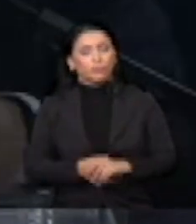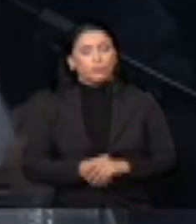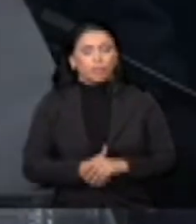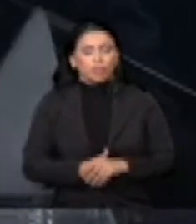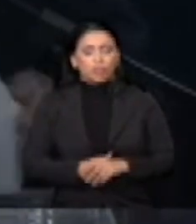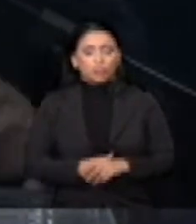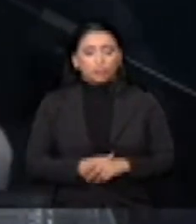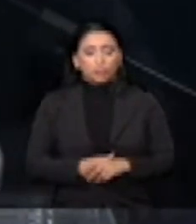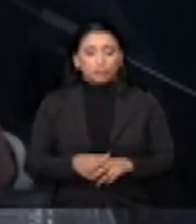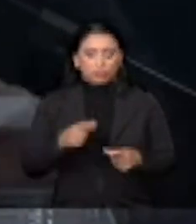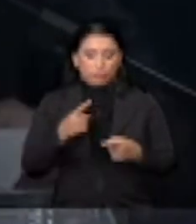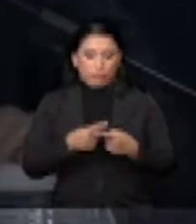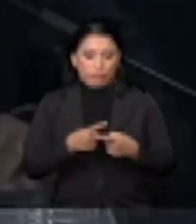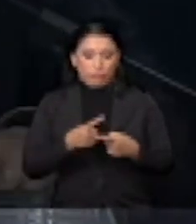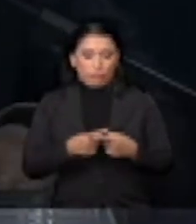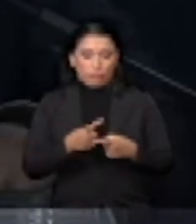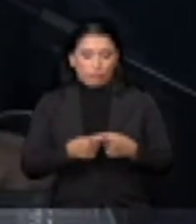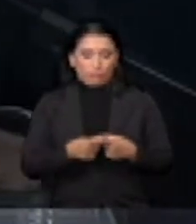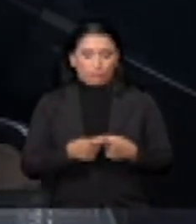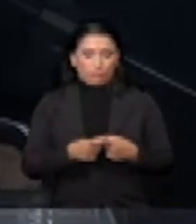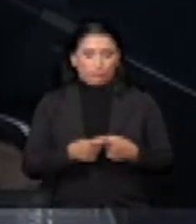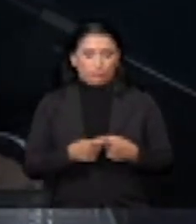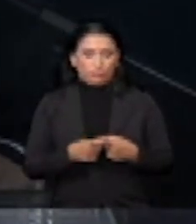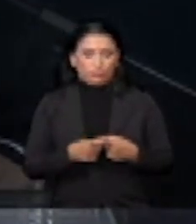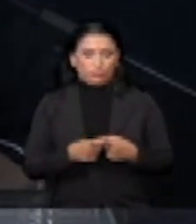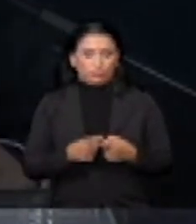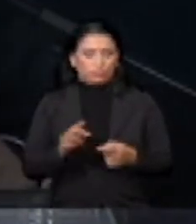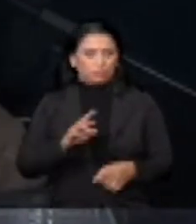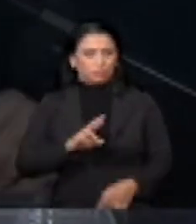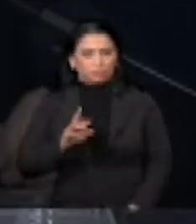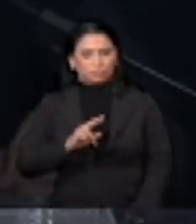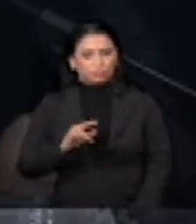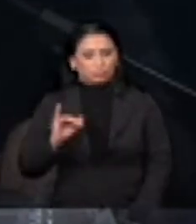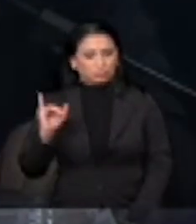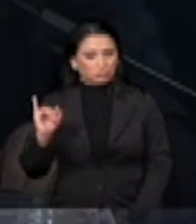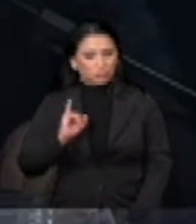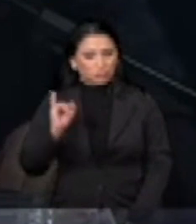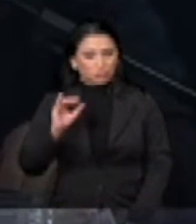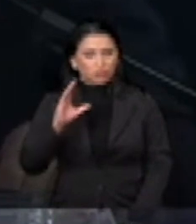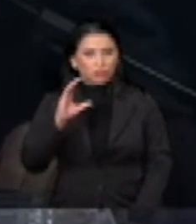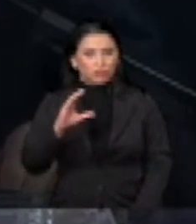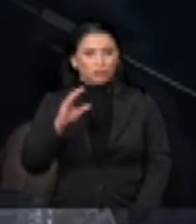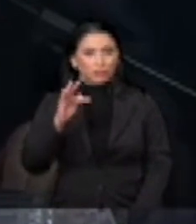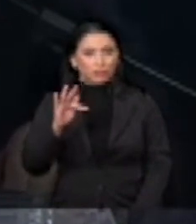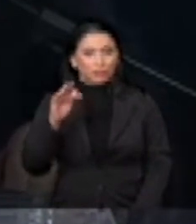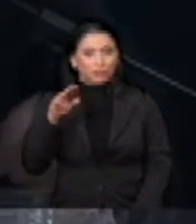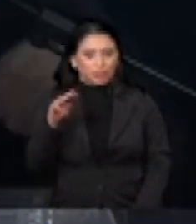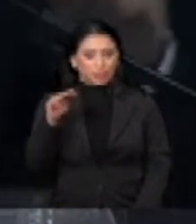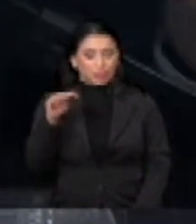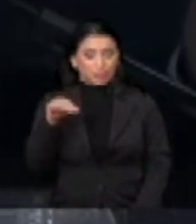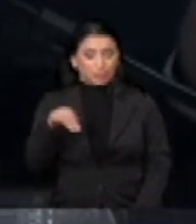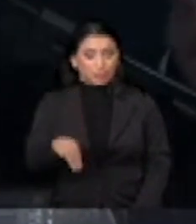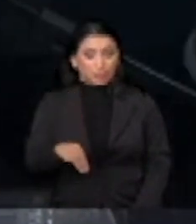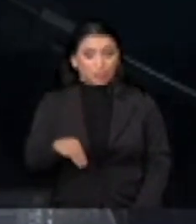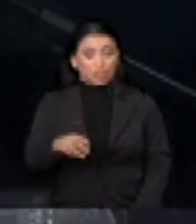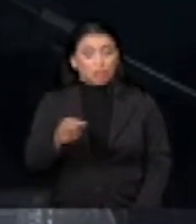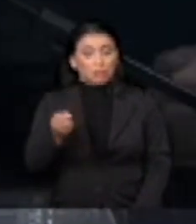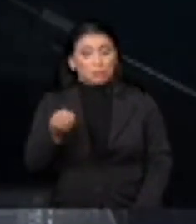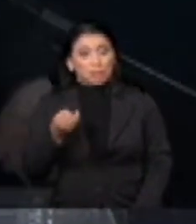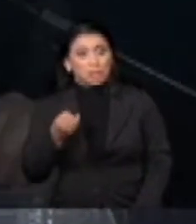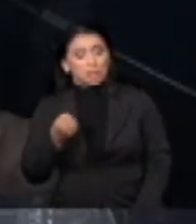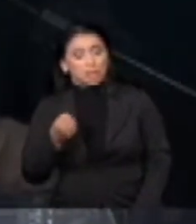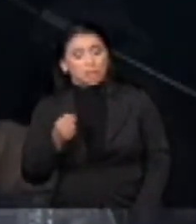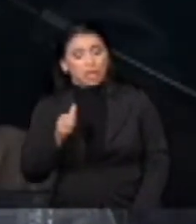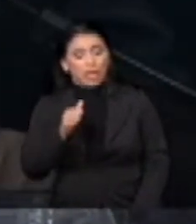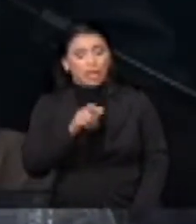porque não importa ao cfm se os Players dessa